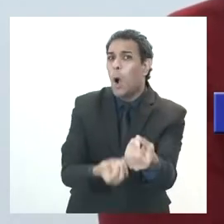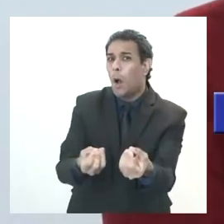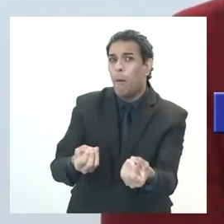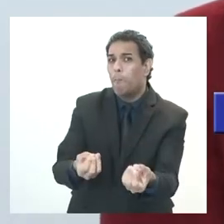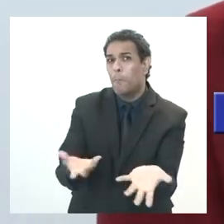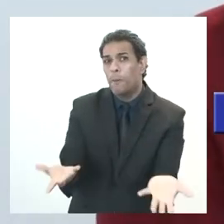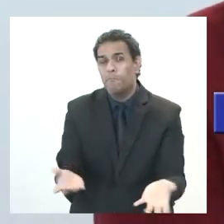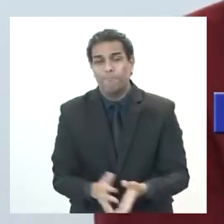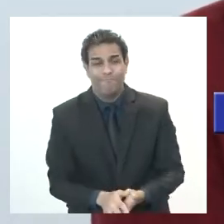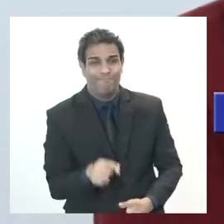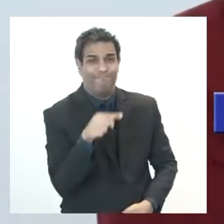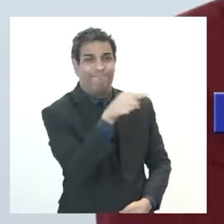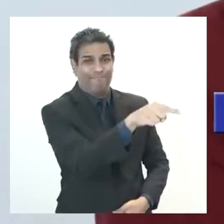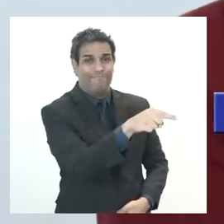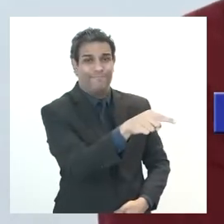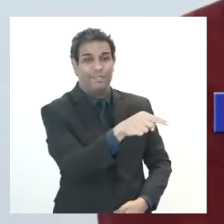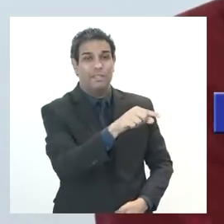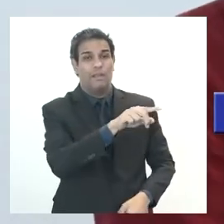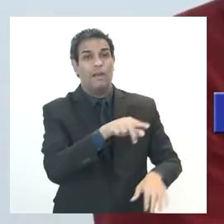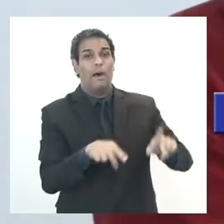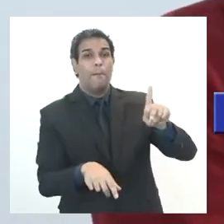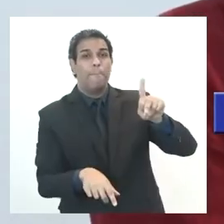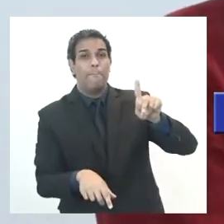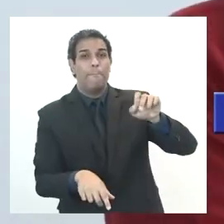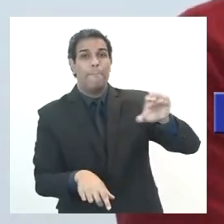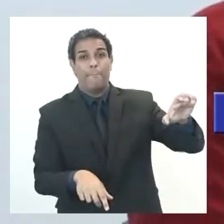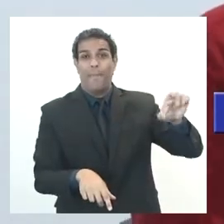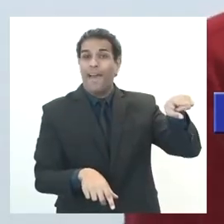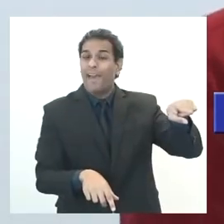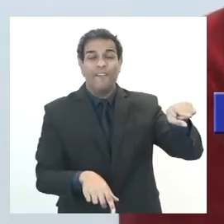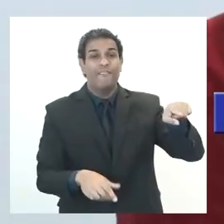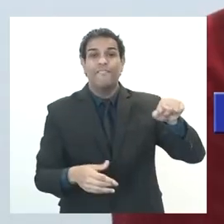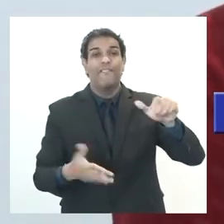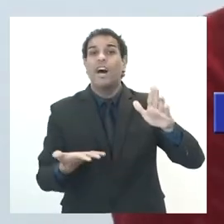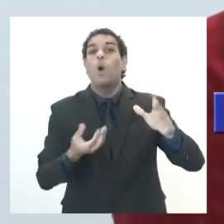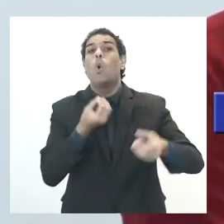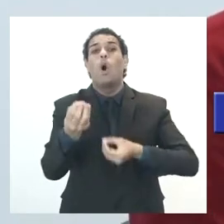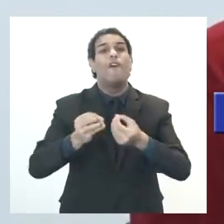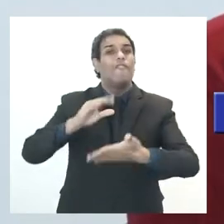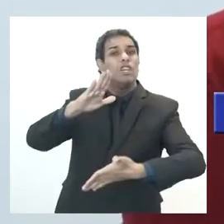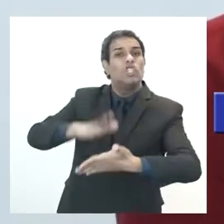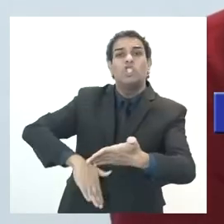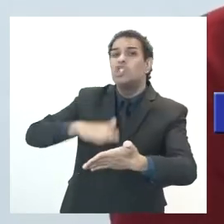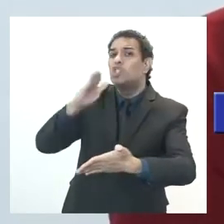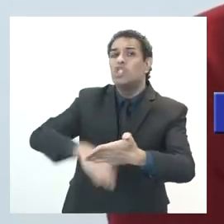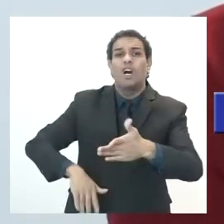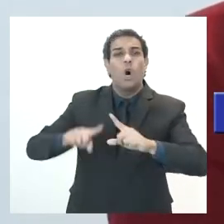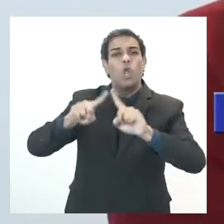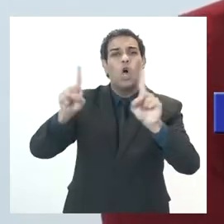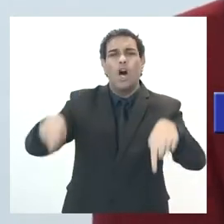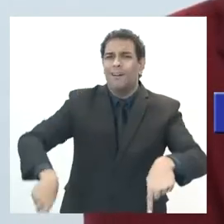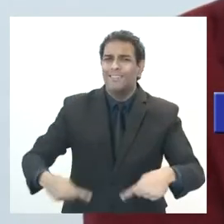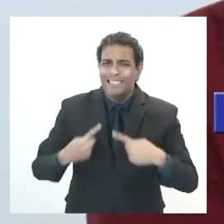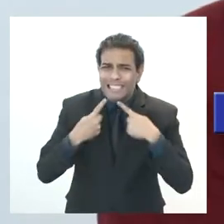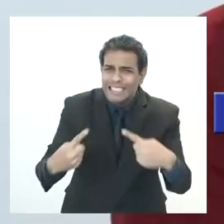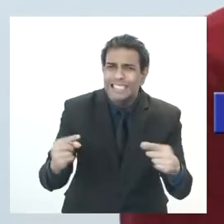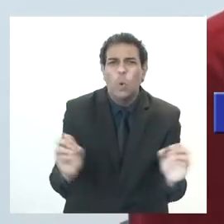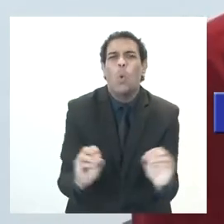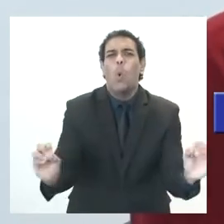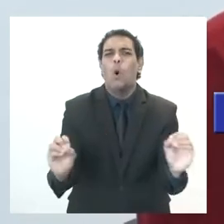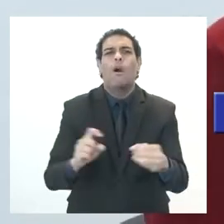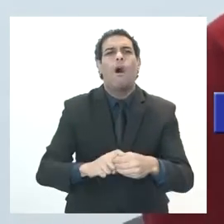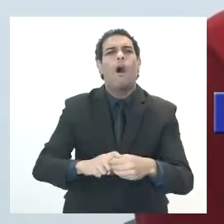aqui há 32 ela vai tirar Inclusive essa autonomia do Servidor Público de denunciar e dentro do